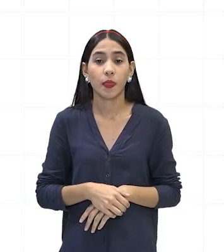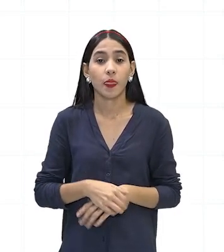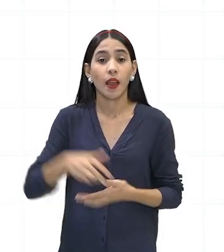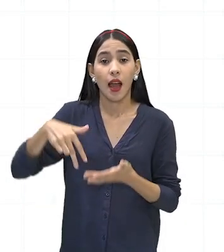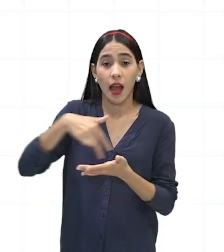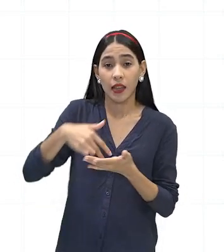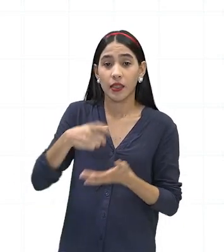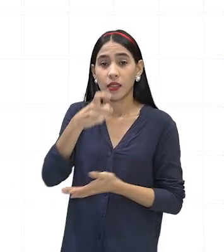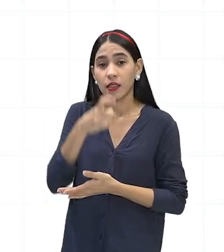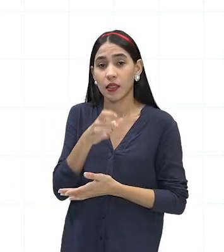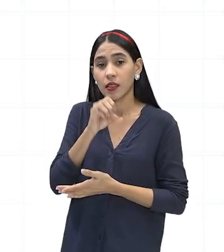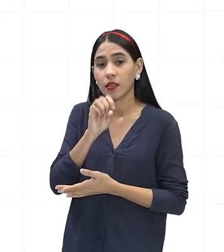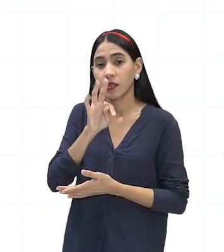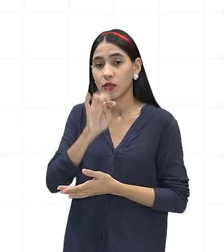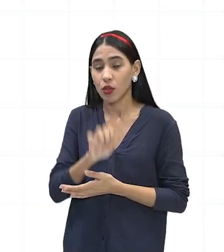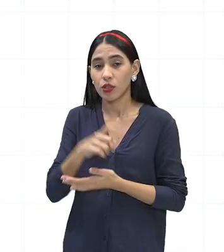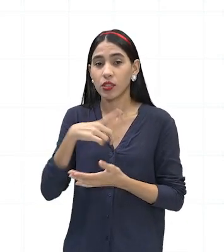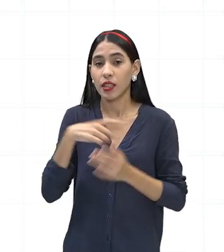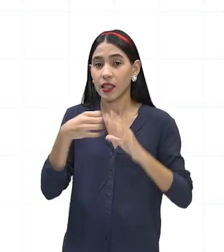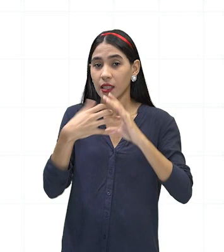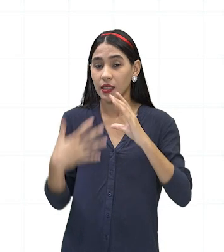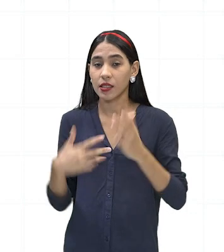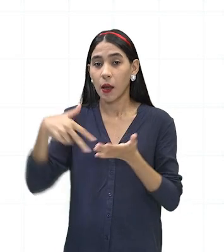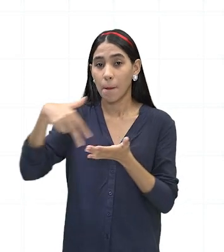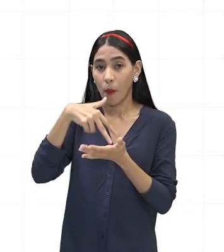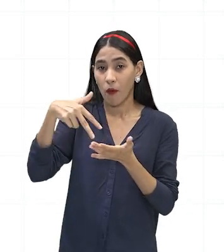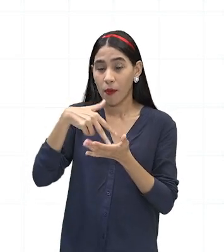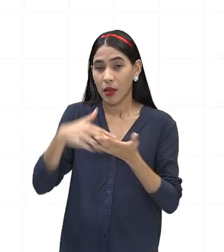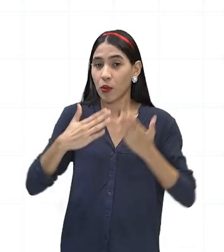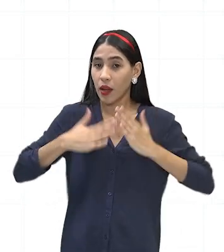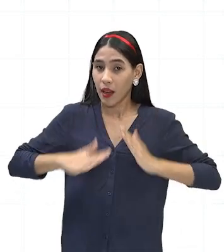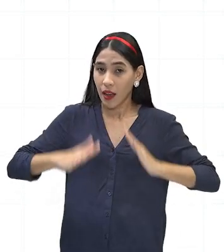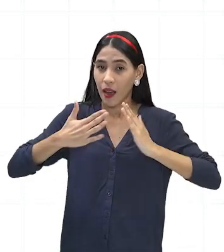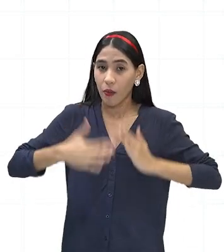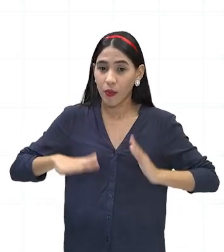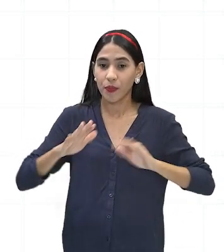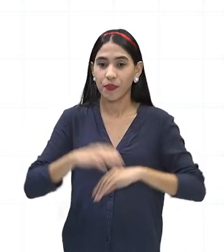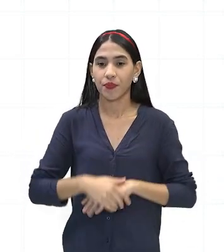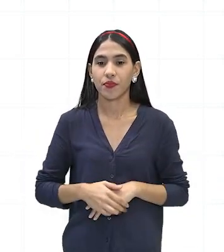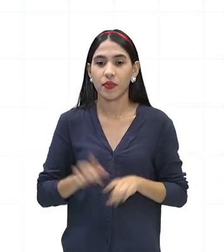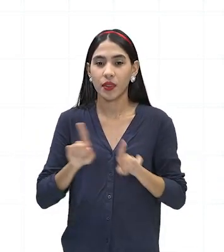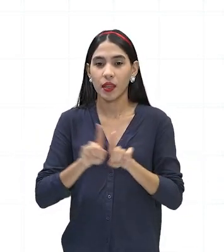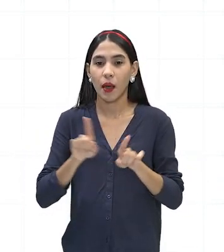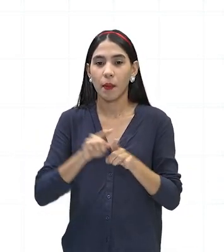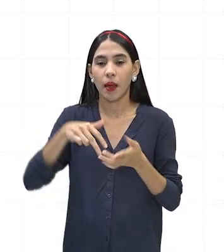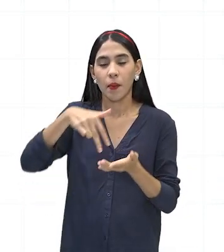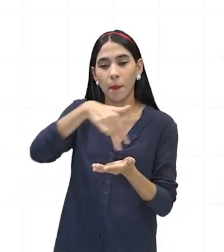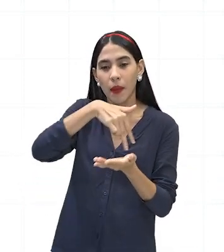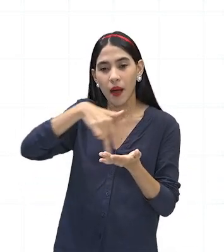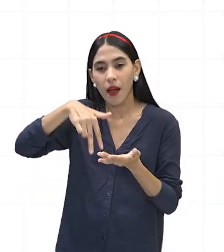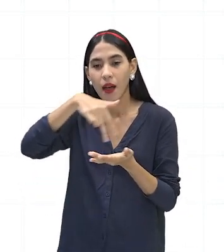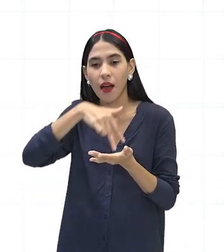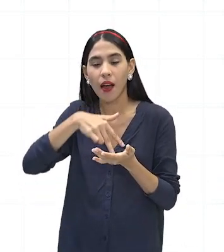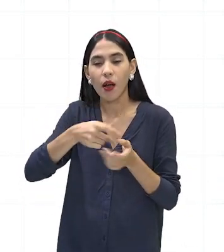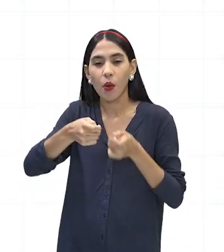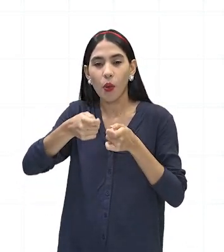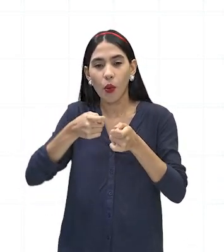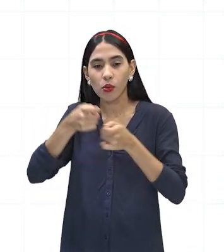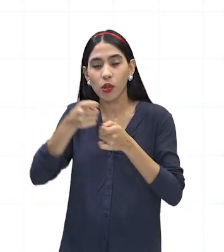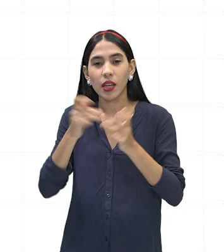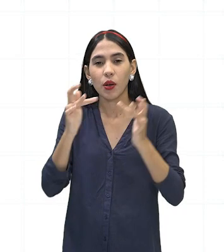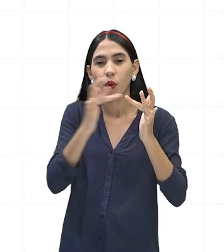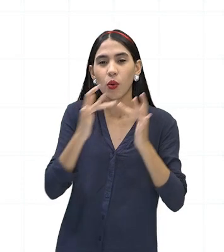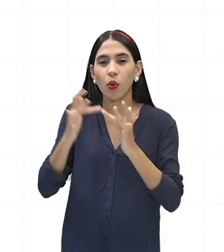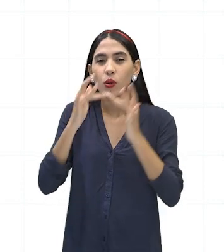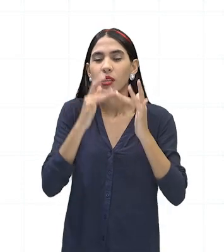ele caracteriza-se por movimentos suaves, como eu falei para vocês, deslizes controlados e uma conexão mais íntima